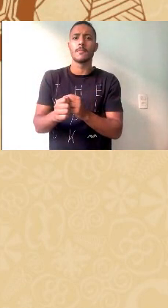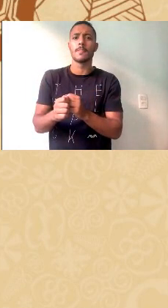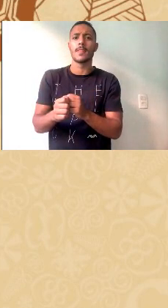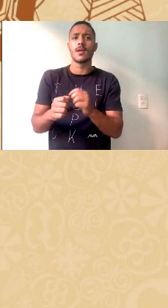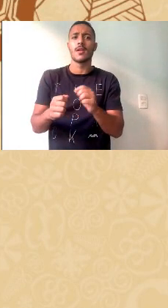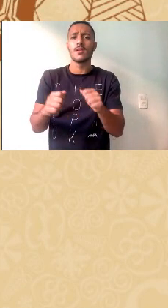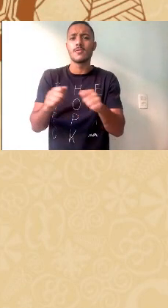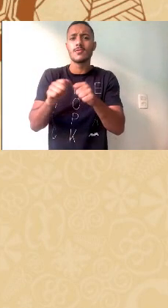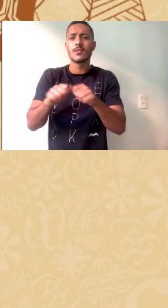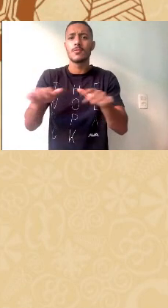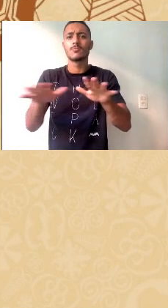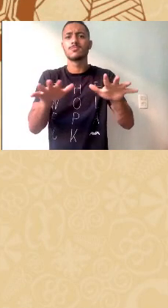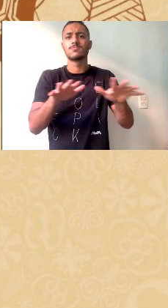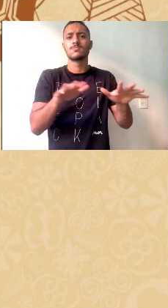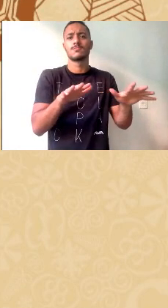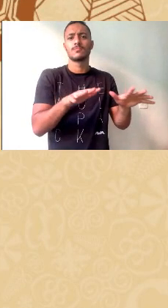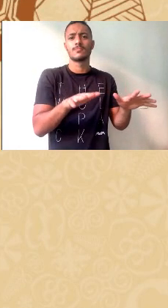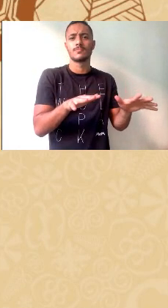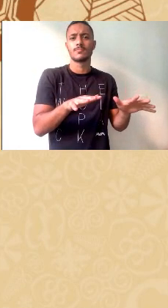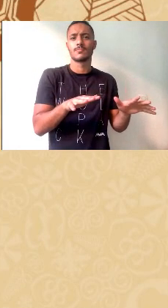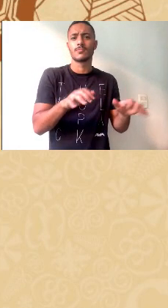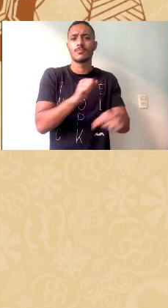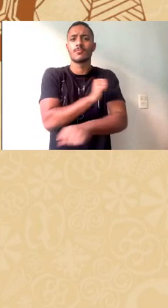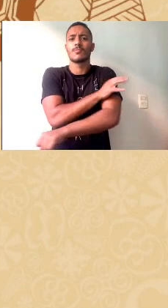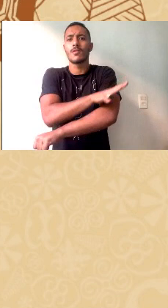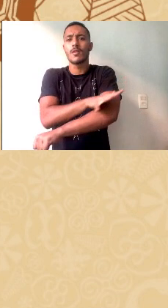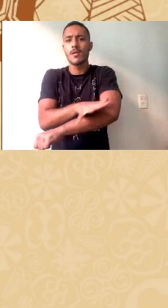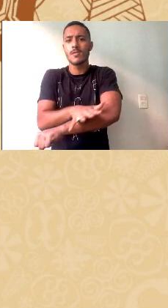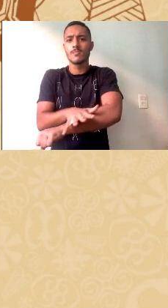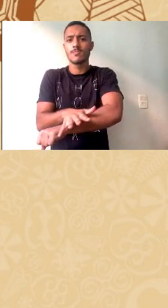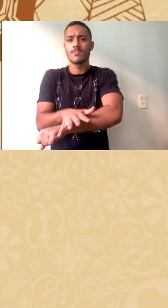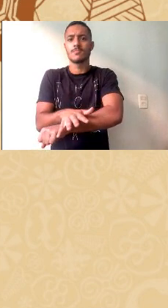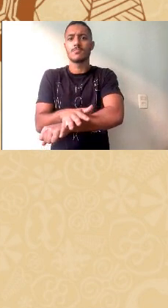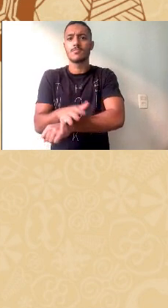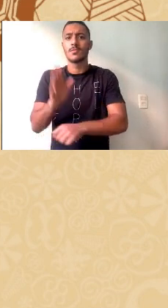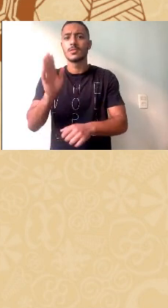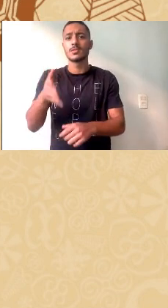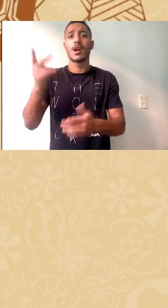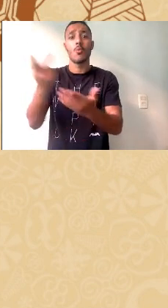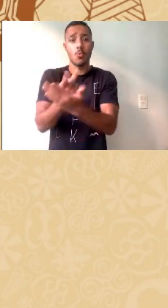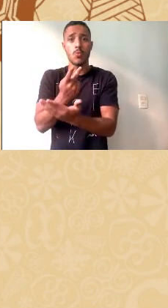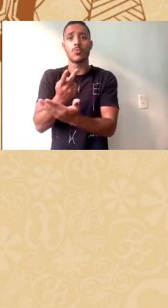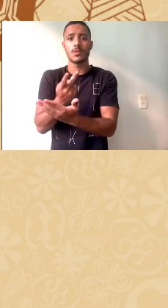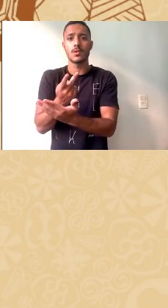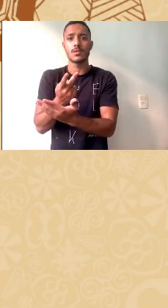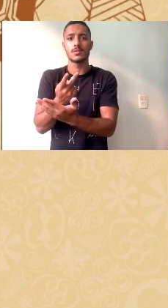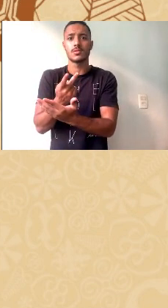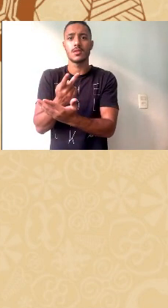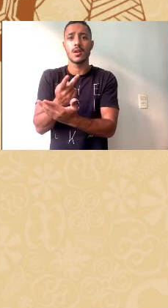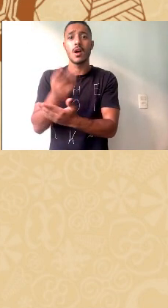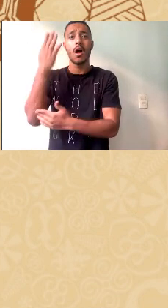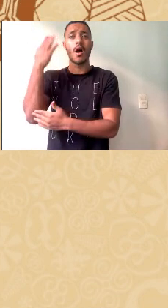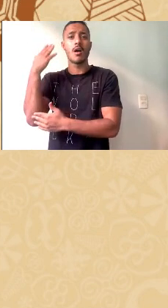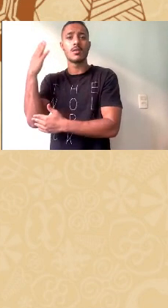mobilização racial negra no Brasil. Então, isso já acontecia, né, no período da colônia, os próprios movimentos